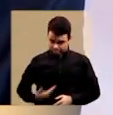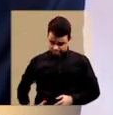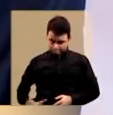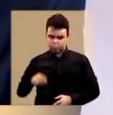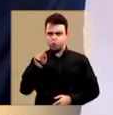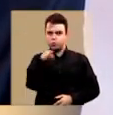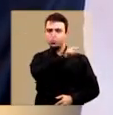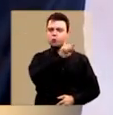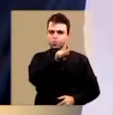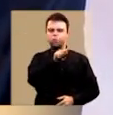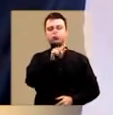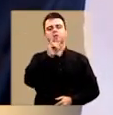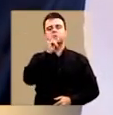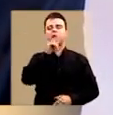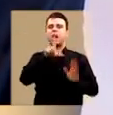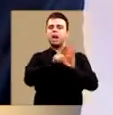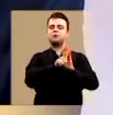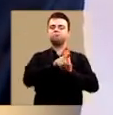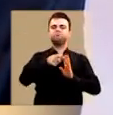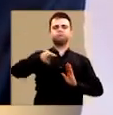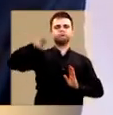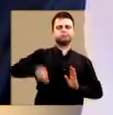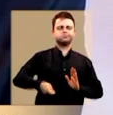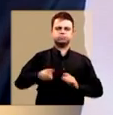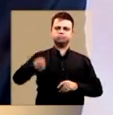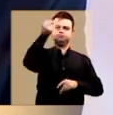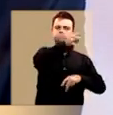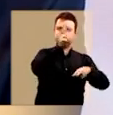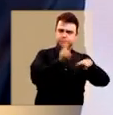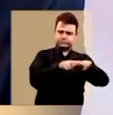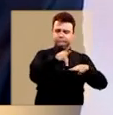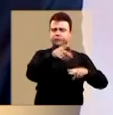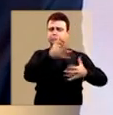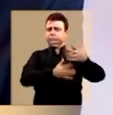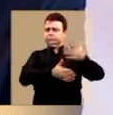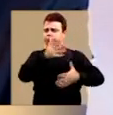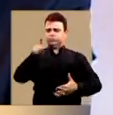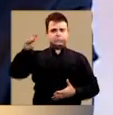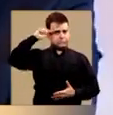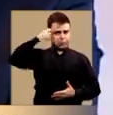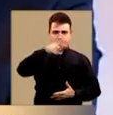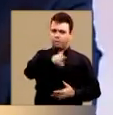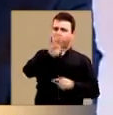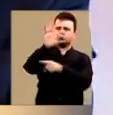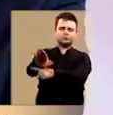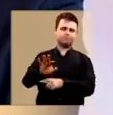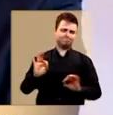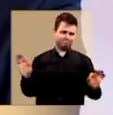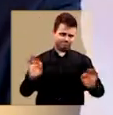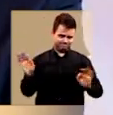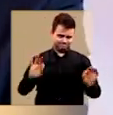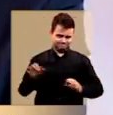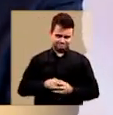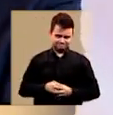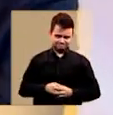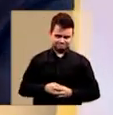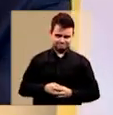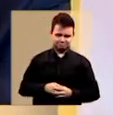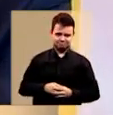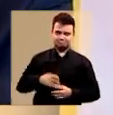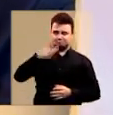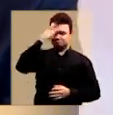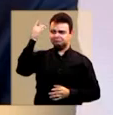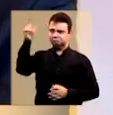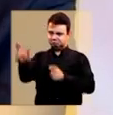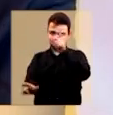do direito penal extremamente complicado para a população negra. Então, os crimes... Né, os crimes contra